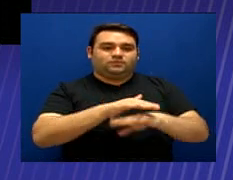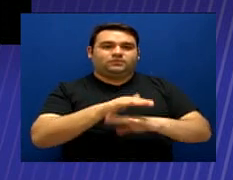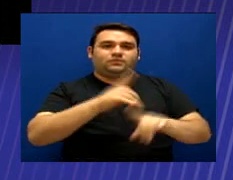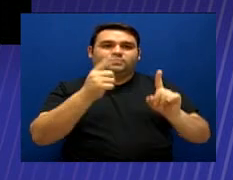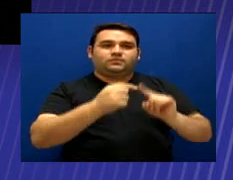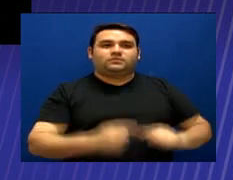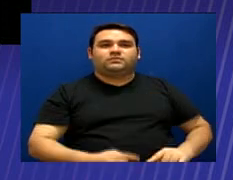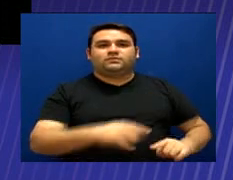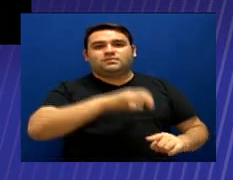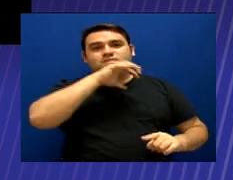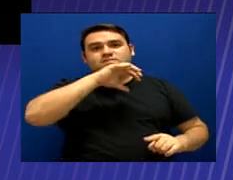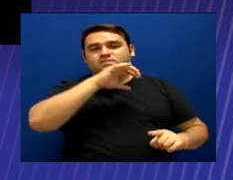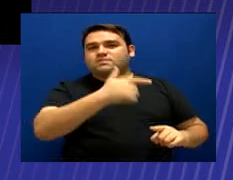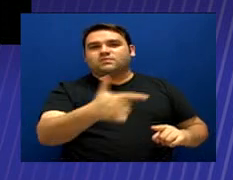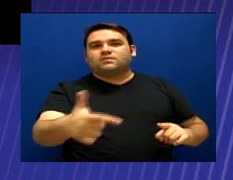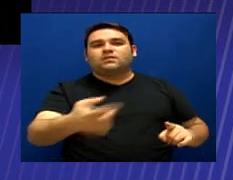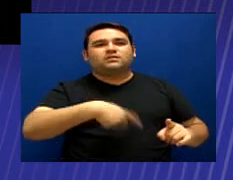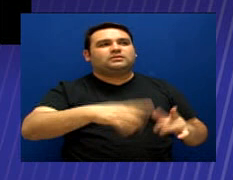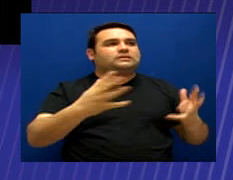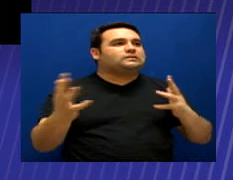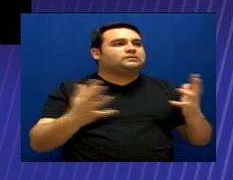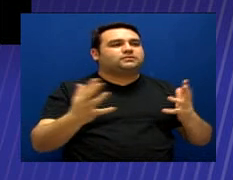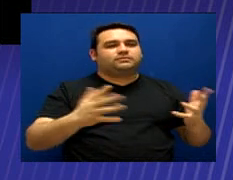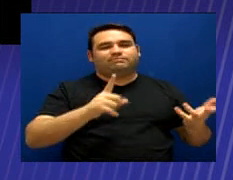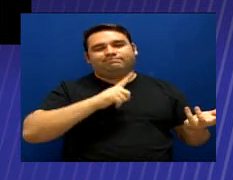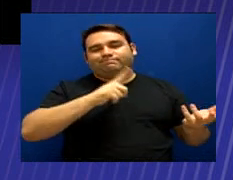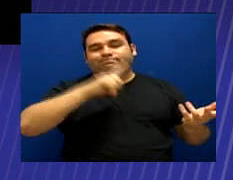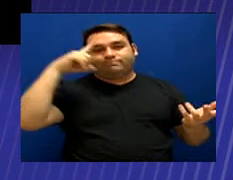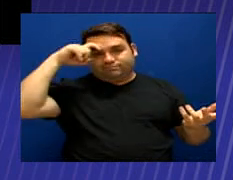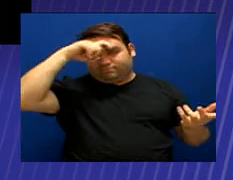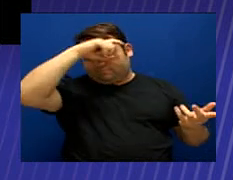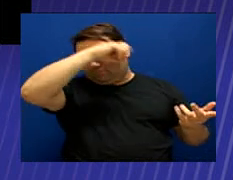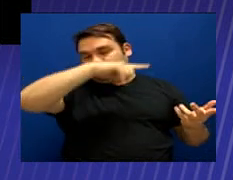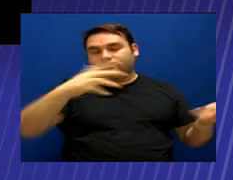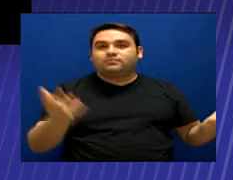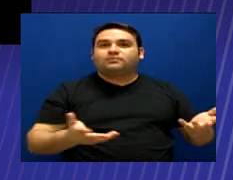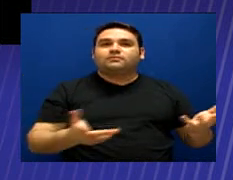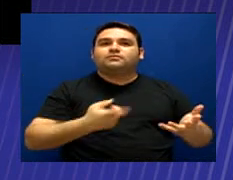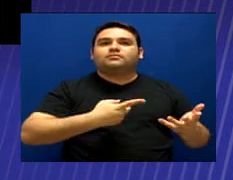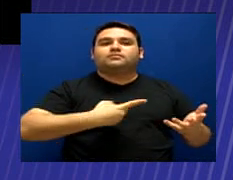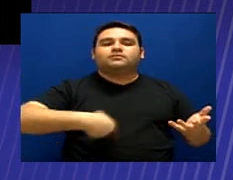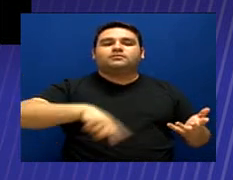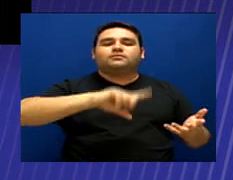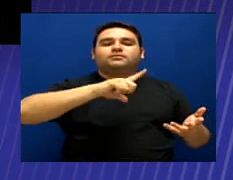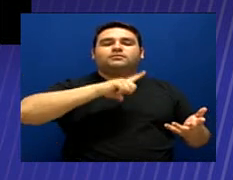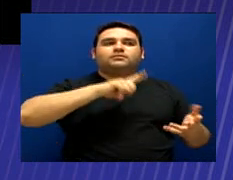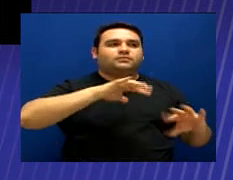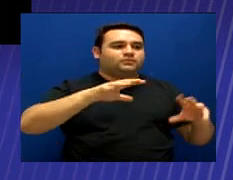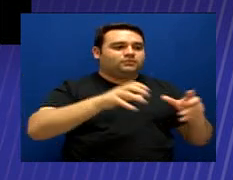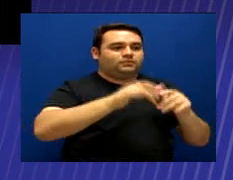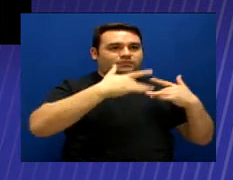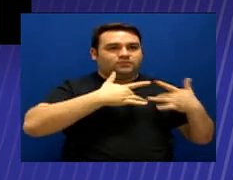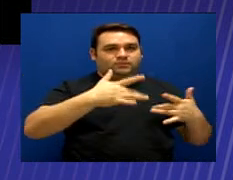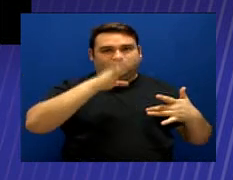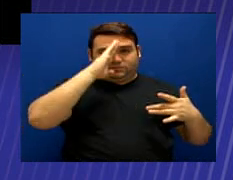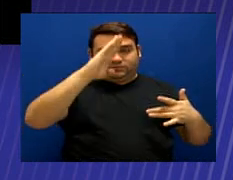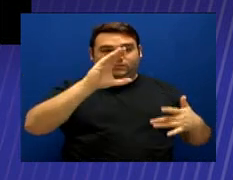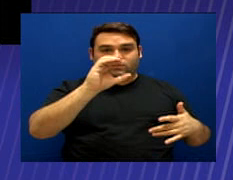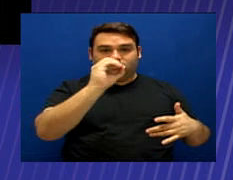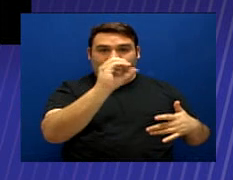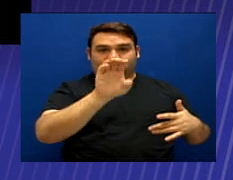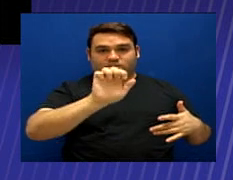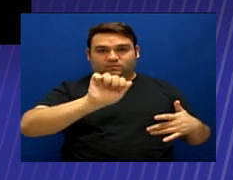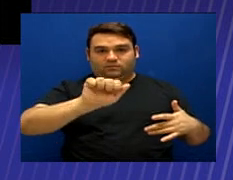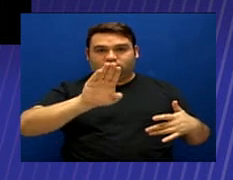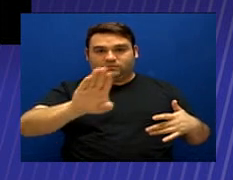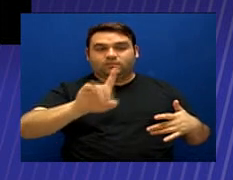aplicar na causa animal. Então, a gente fica um pouco vendido nesse aspecto. Então, assim, uma das bandeiras da OAB é para que haja um pouco